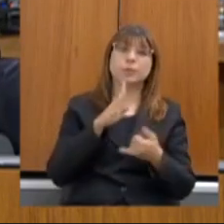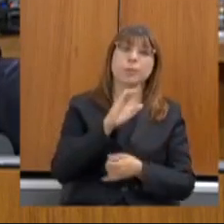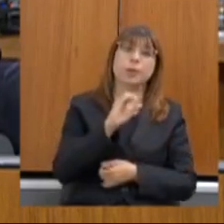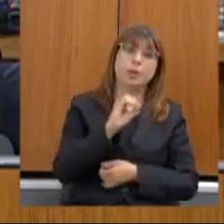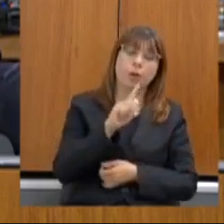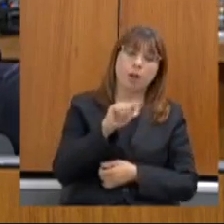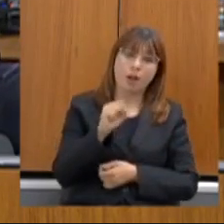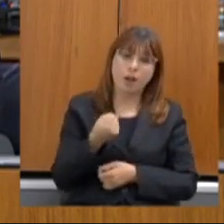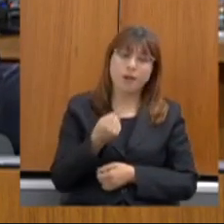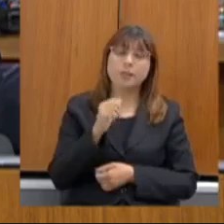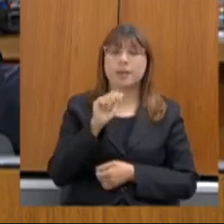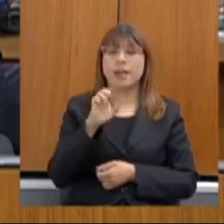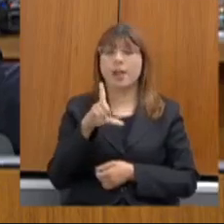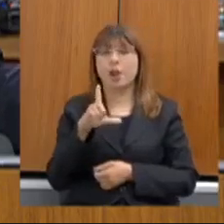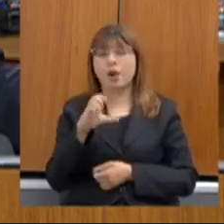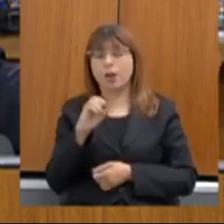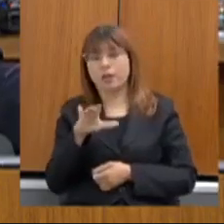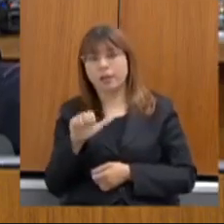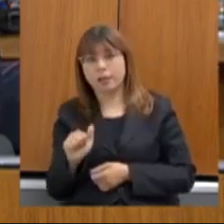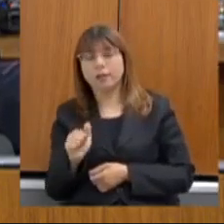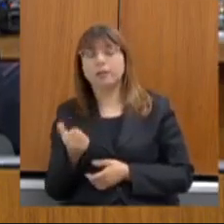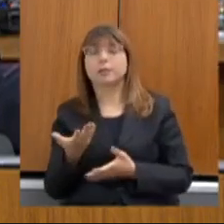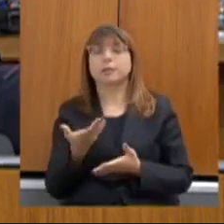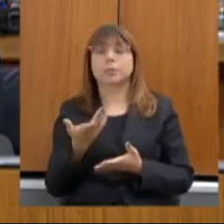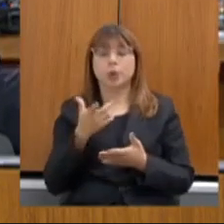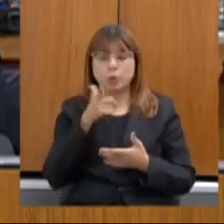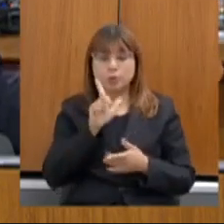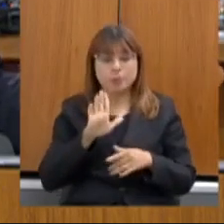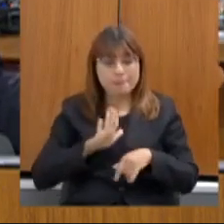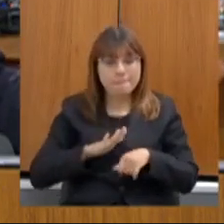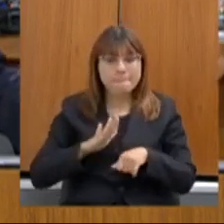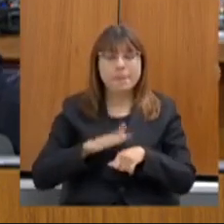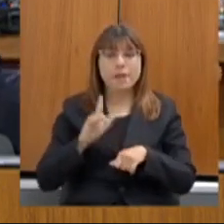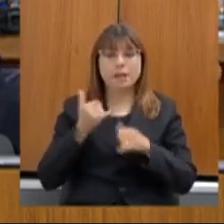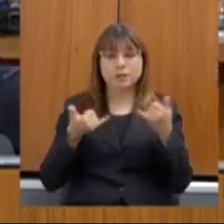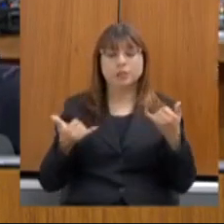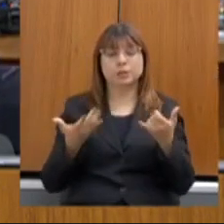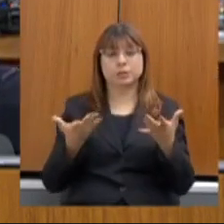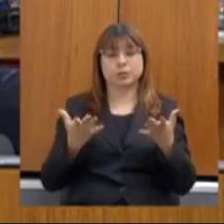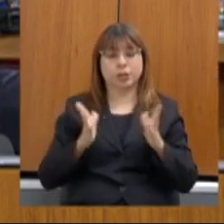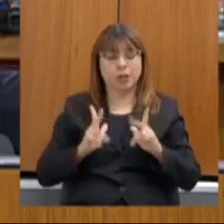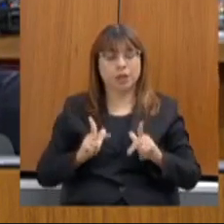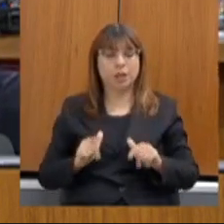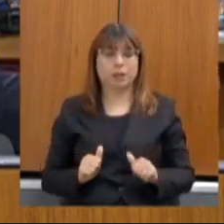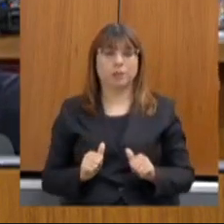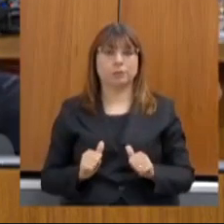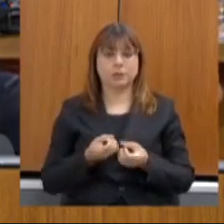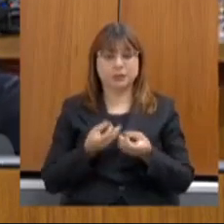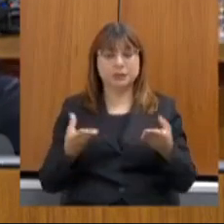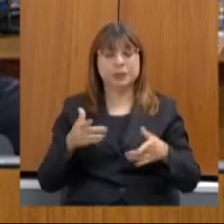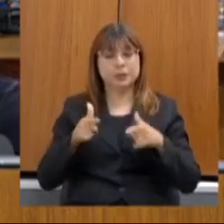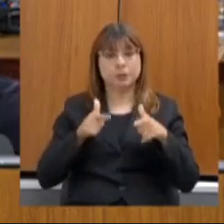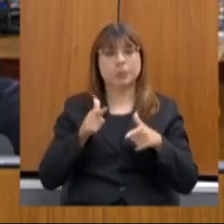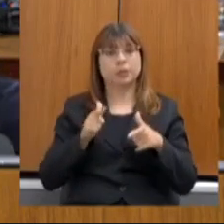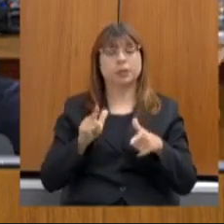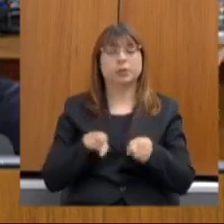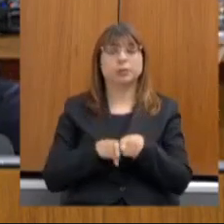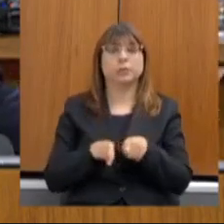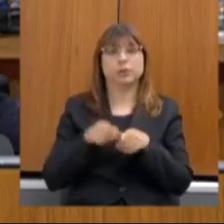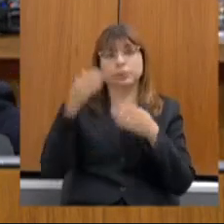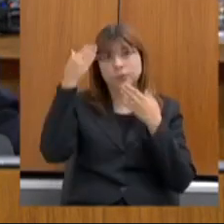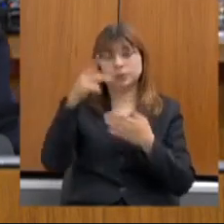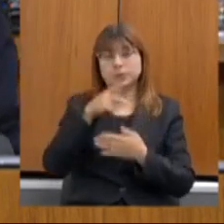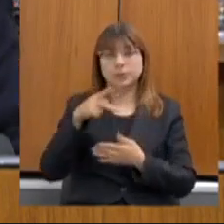biogás para que ele possa gerar mais energia limpa nosso estado e gerar mais empregos de qualidade Obrigado seu